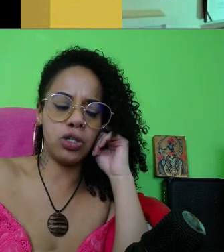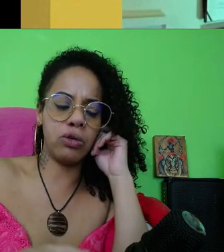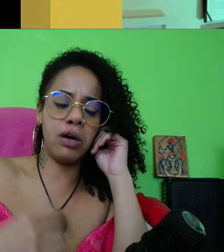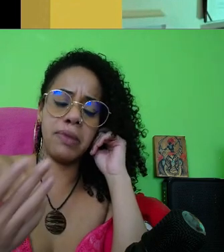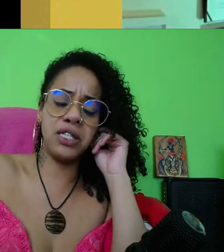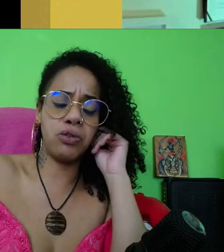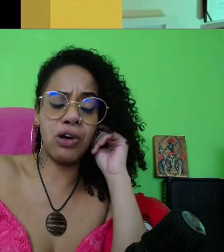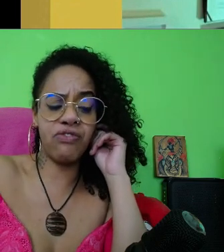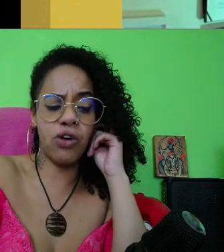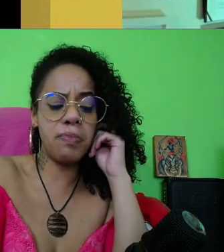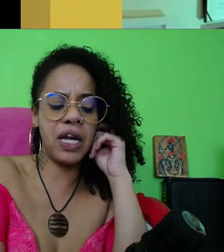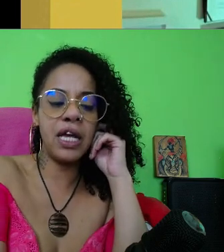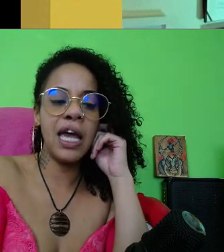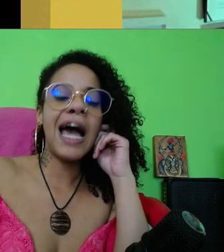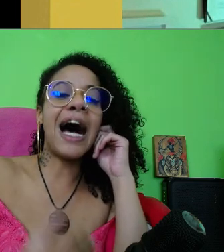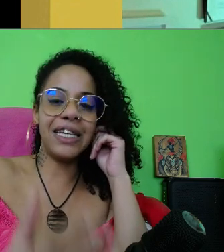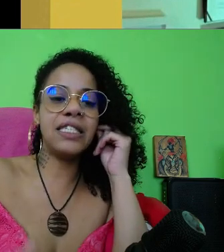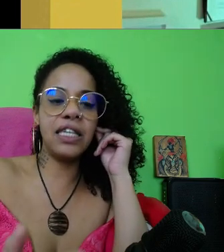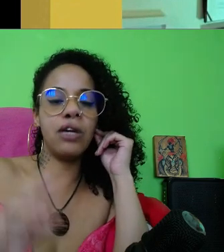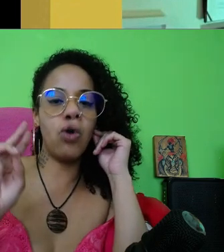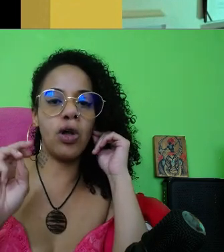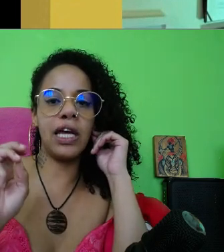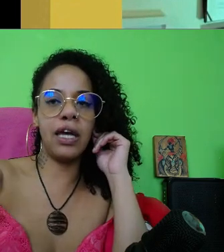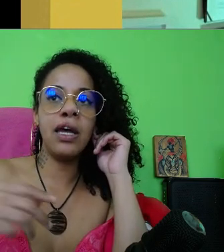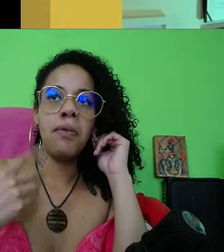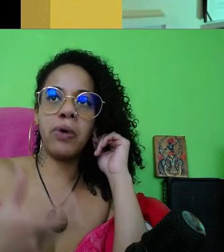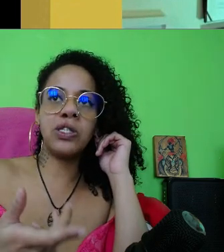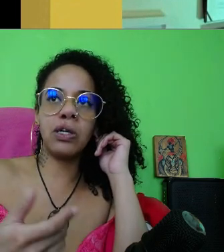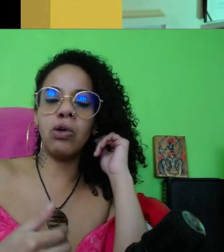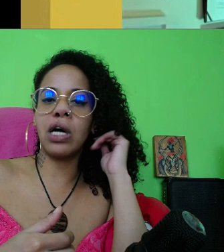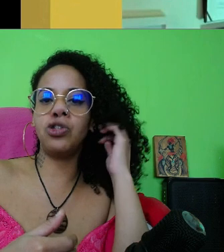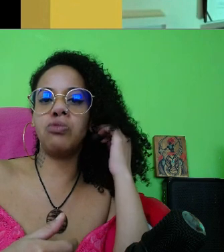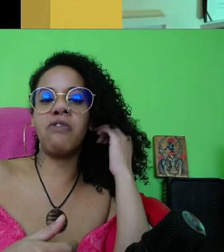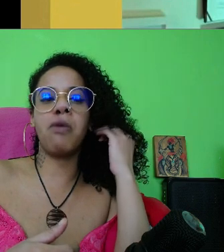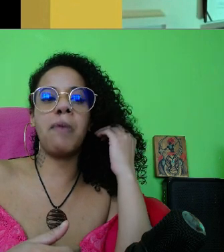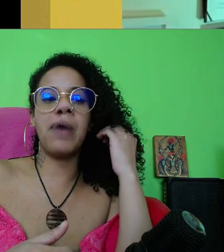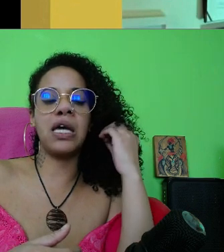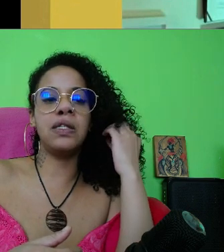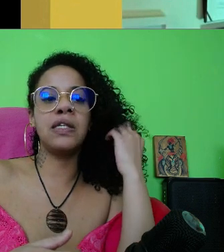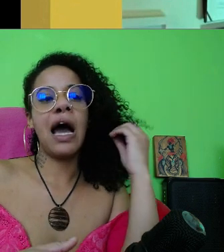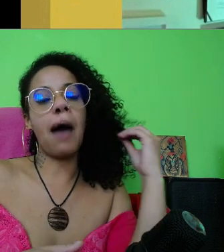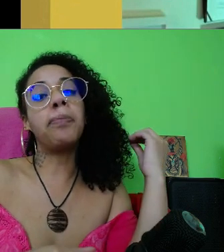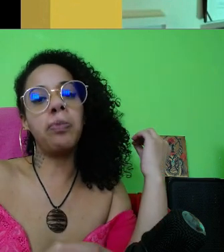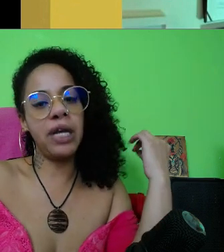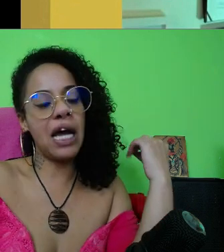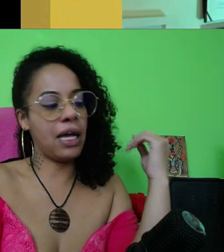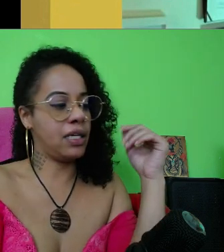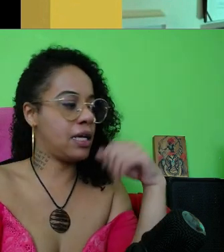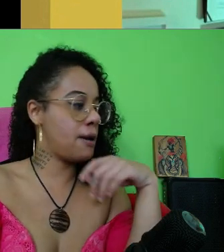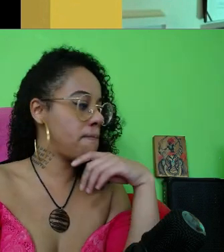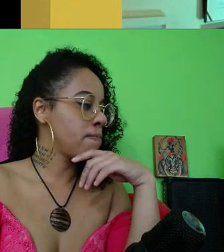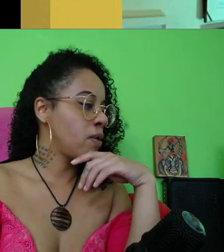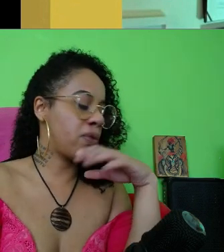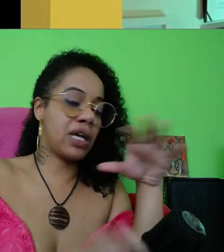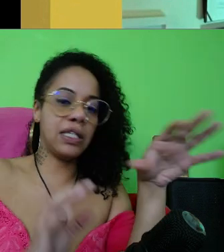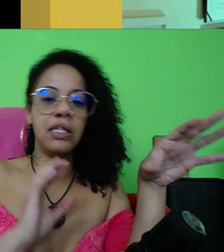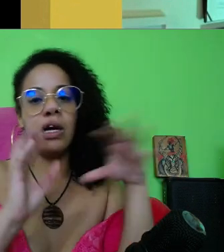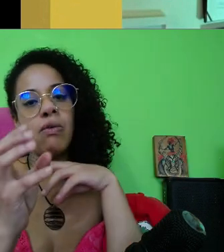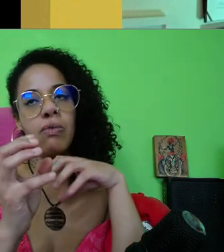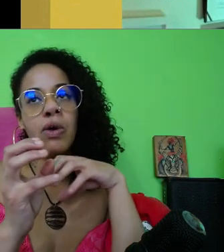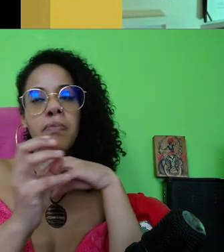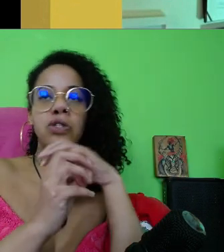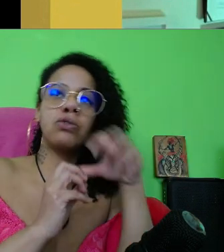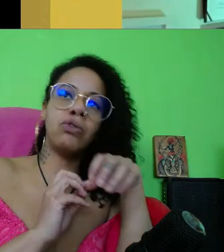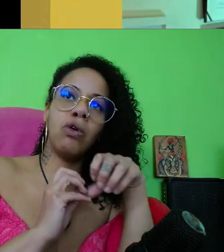vir a discutir ou não mas de qualquer forma né Aí sim o rolê pode ser colocado de uma forma mais apropriada né porque